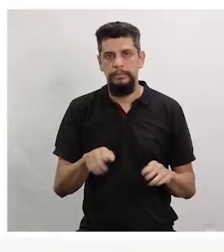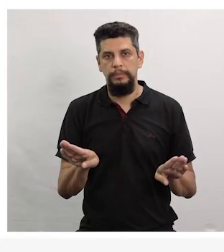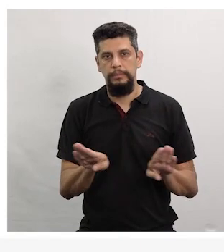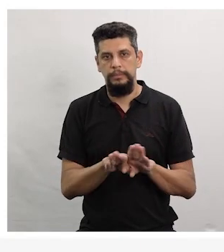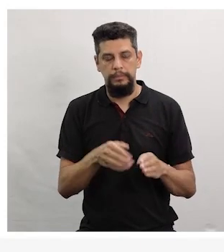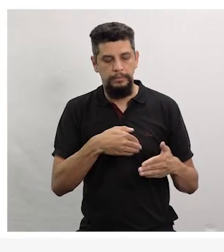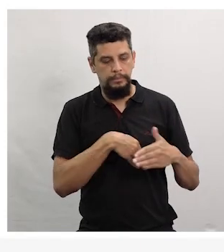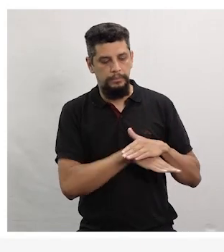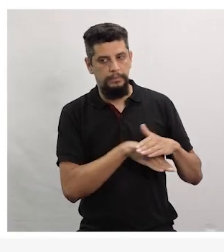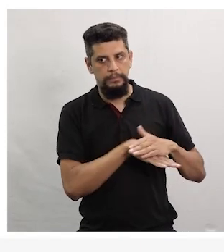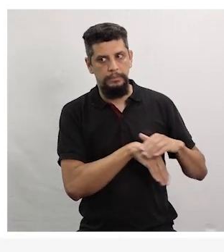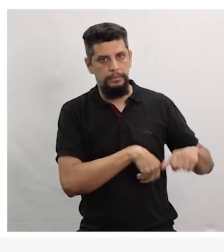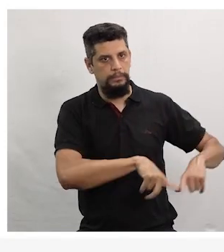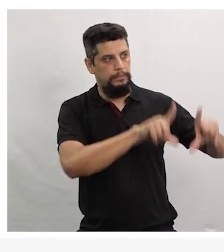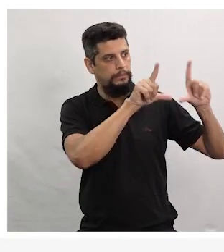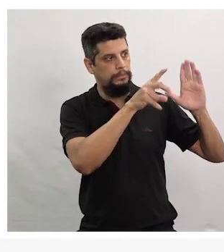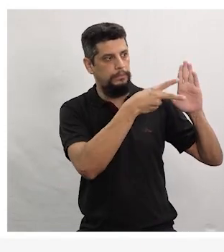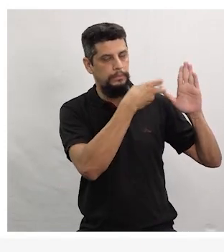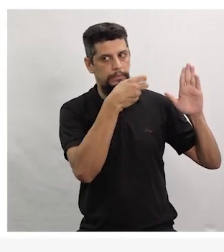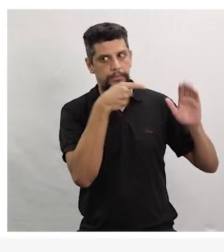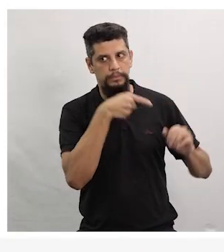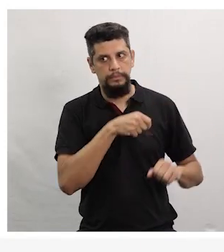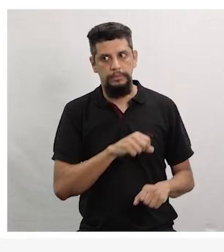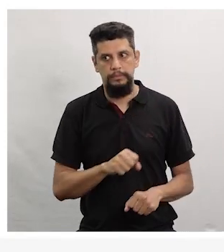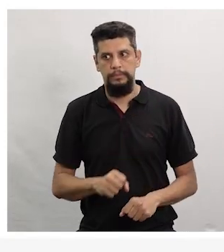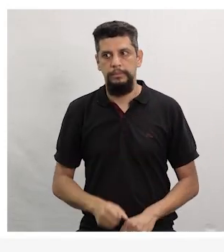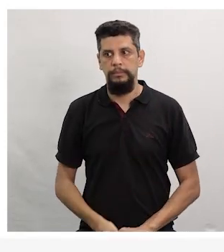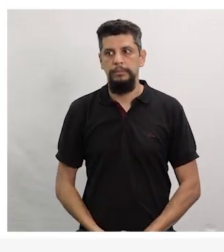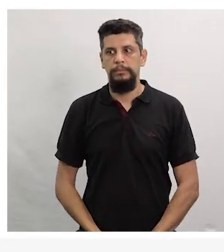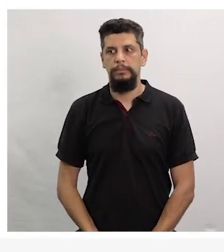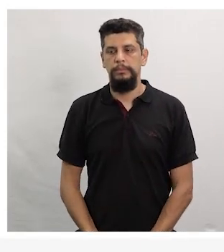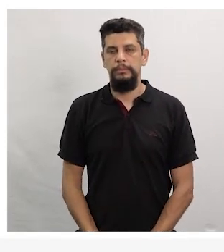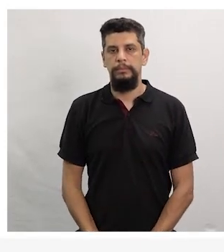aguardar aqui na tela separem